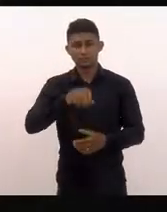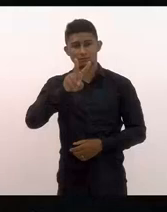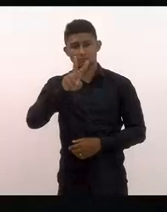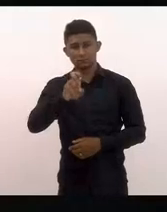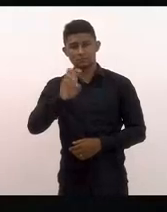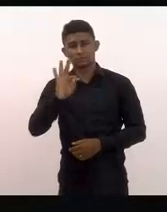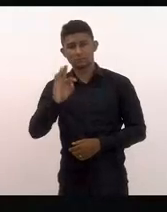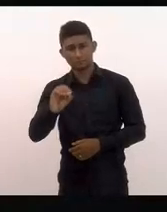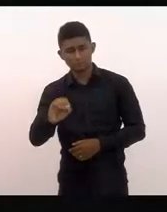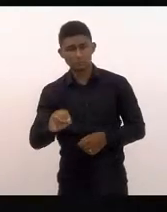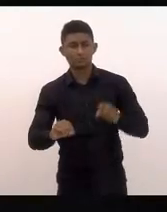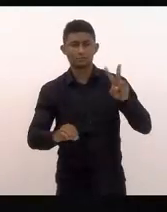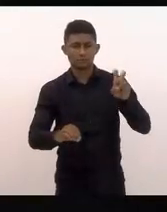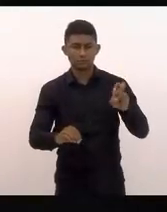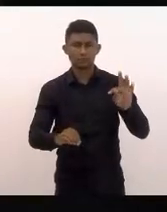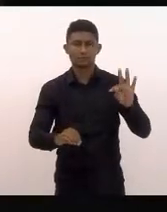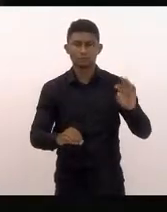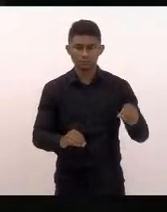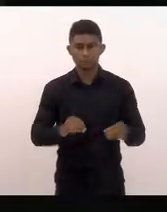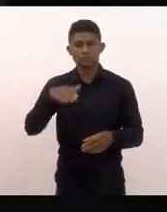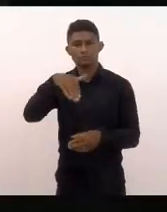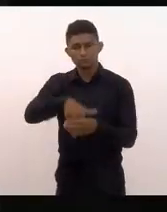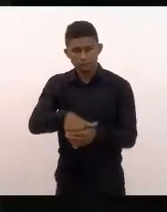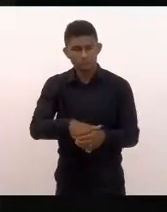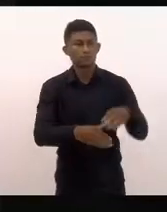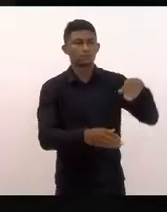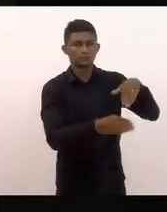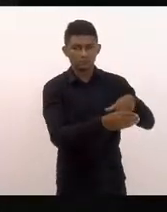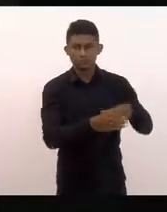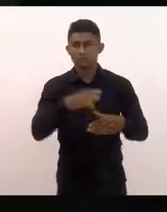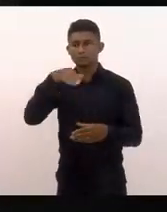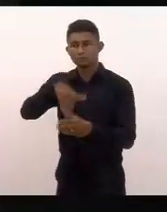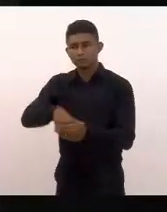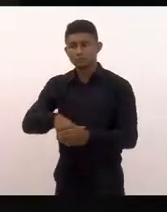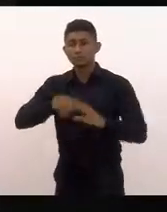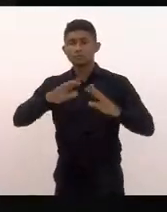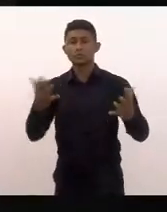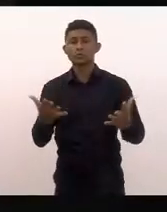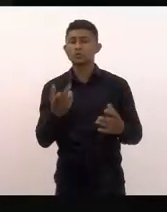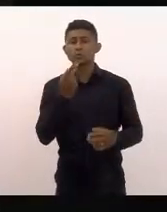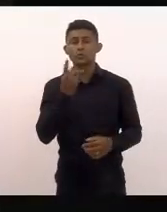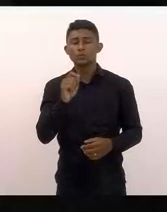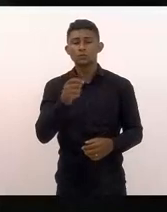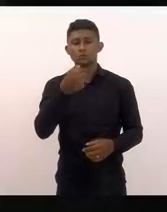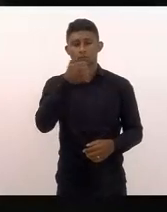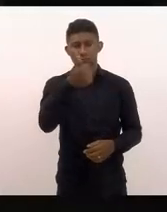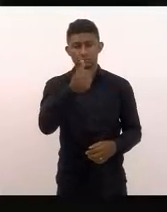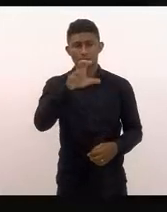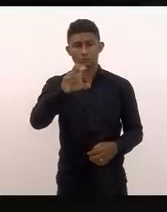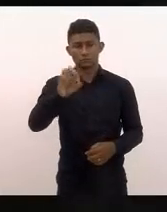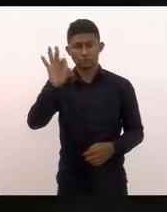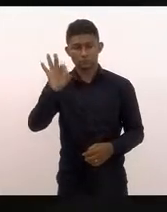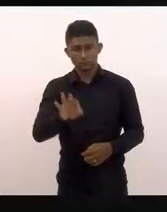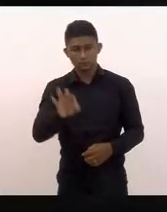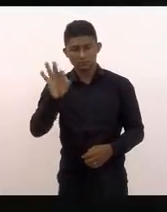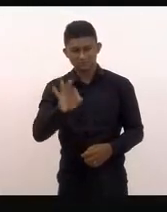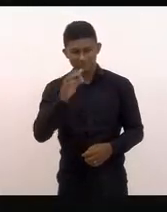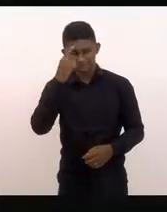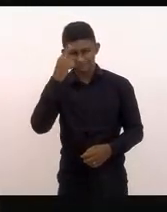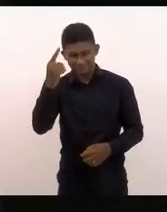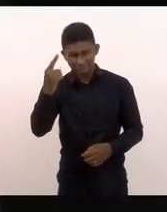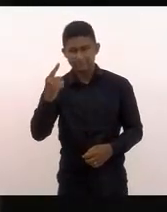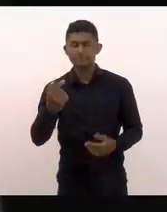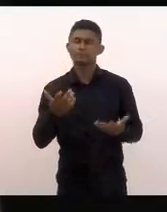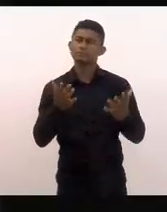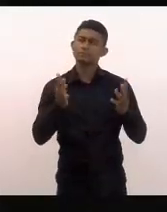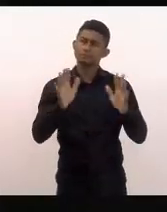veto, porque hoje se falou muito nos 150%, quebra de recuperação fiscal,